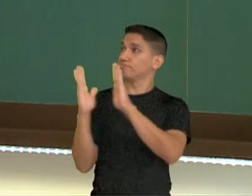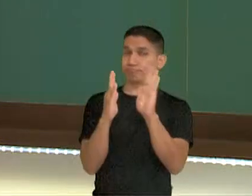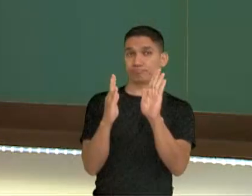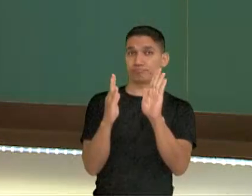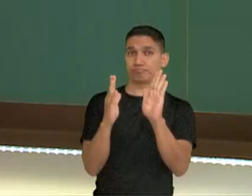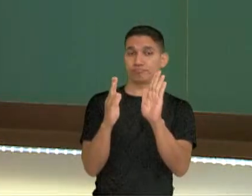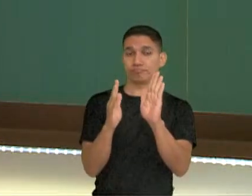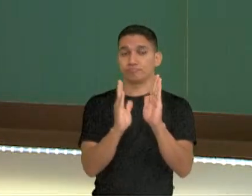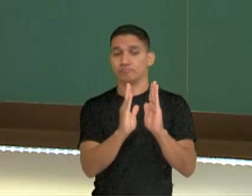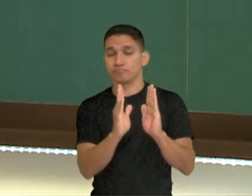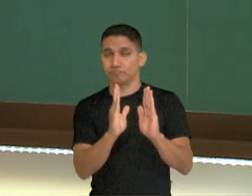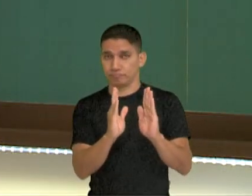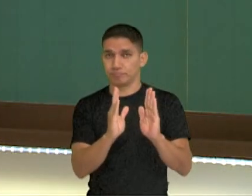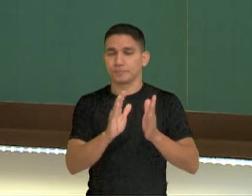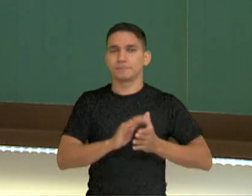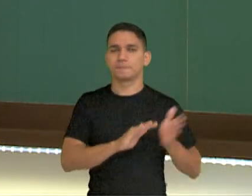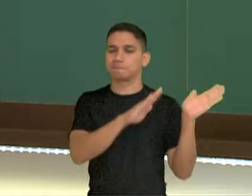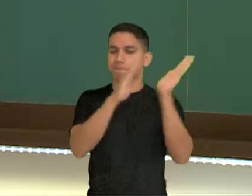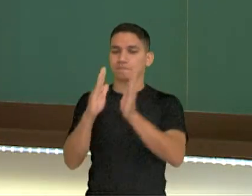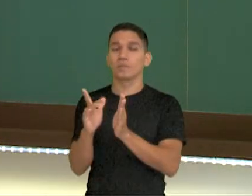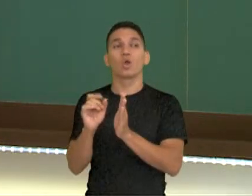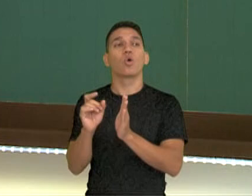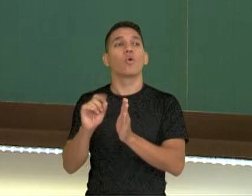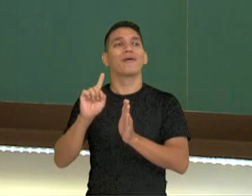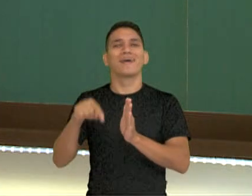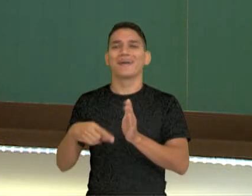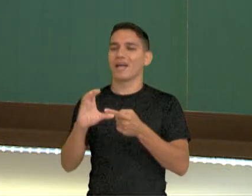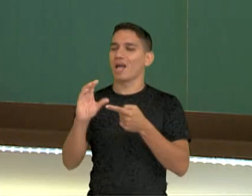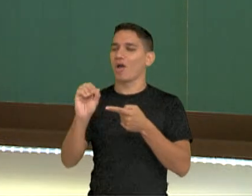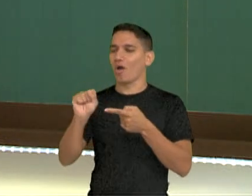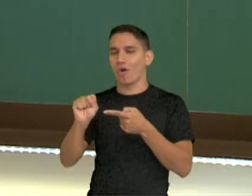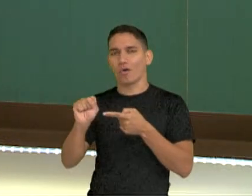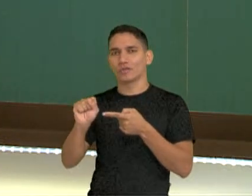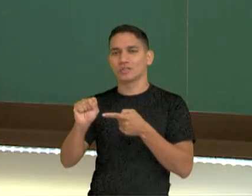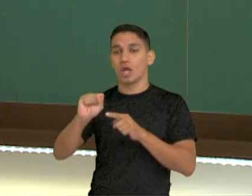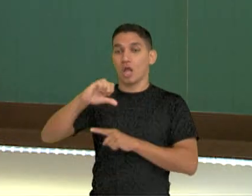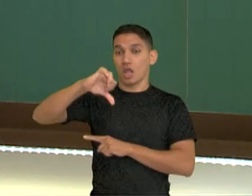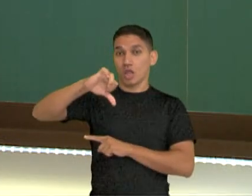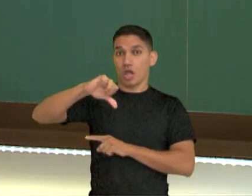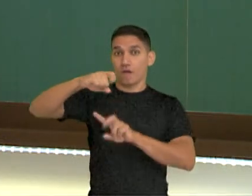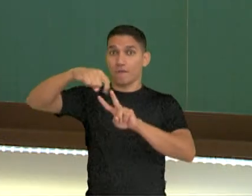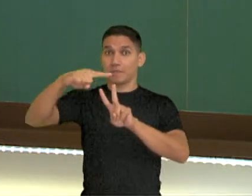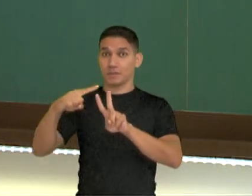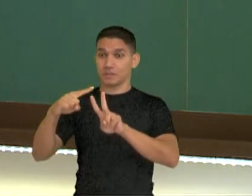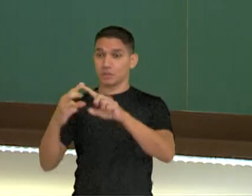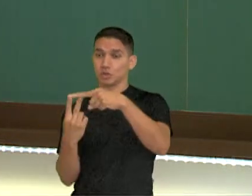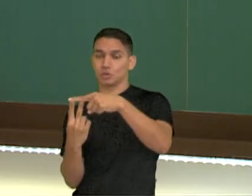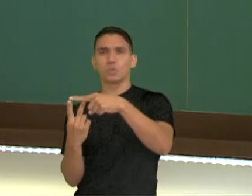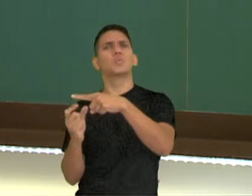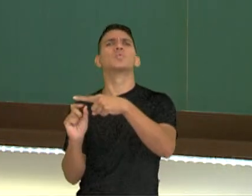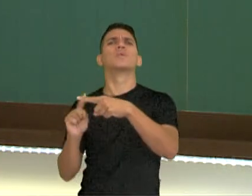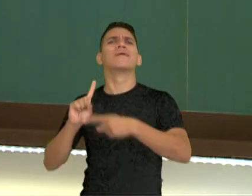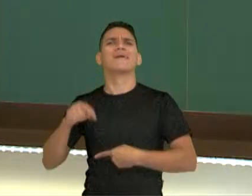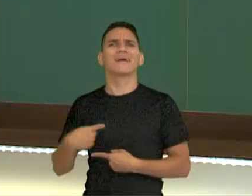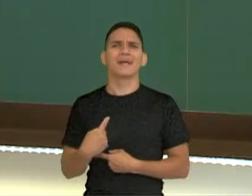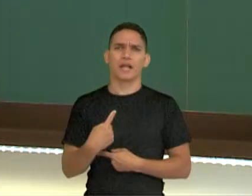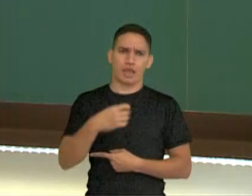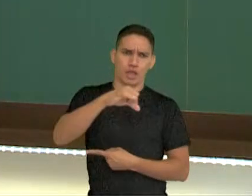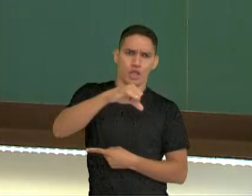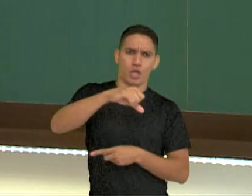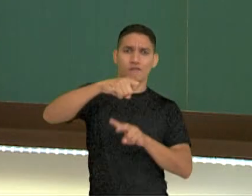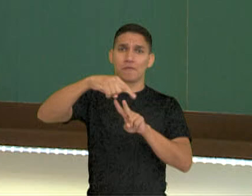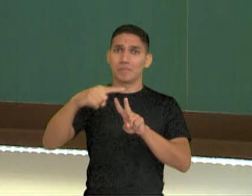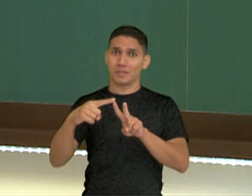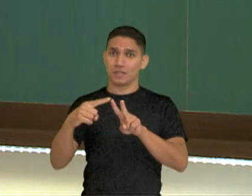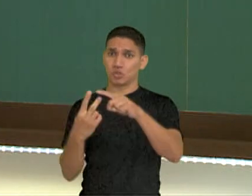primeiro termo aí dessa expressão. O segundo termo, cosseno de 9π sobre 2. Aqui, 9π sobre 2 não é um